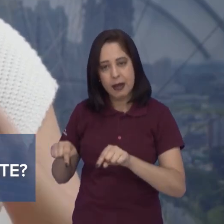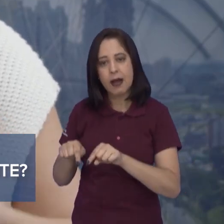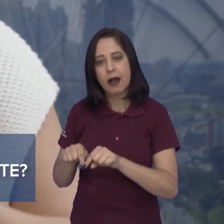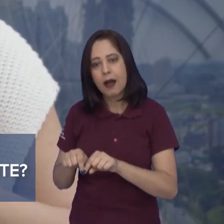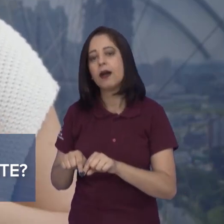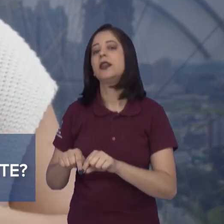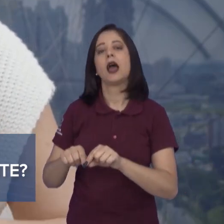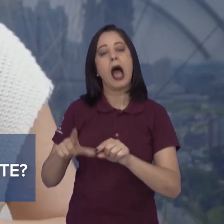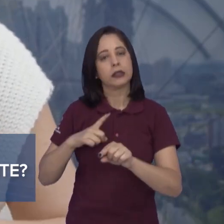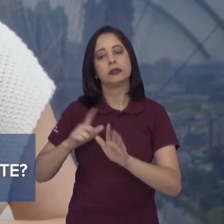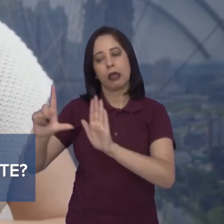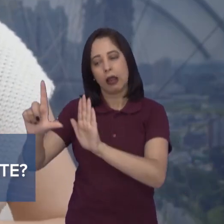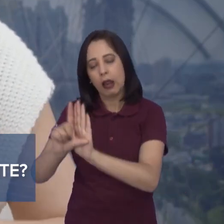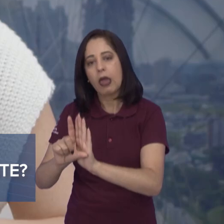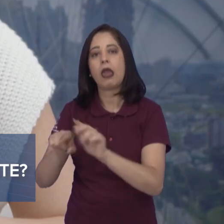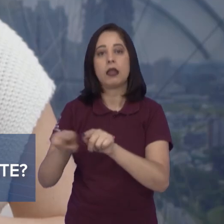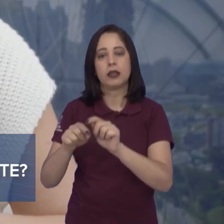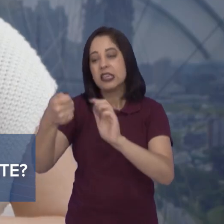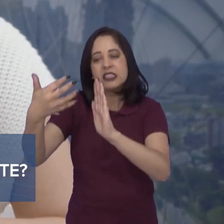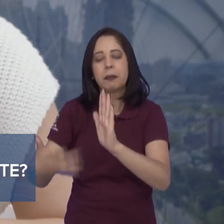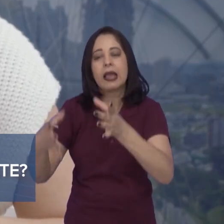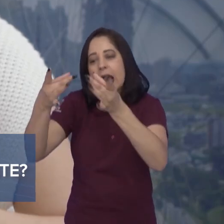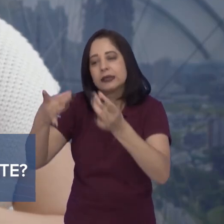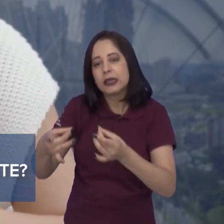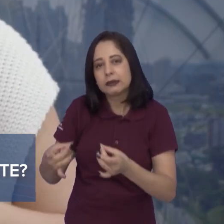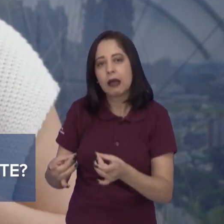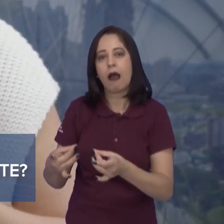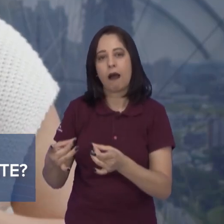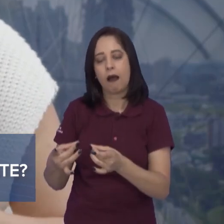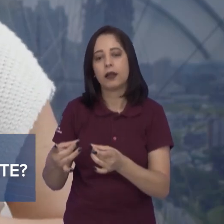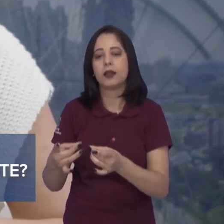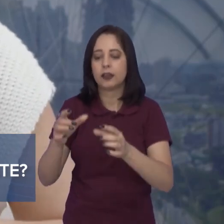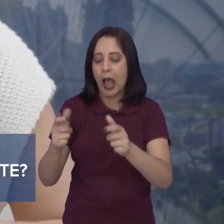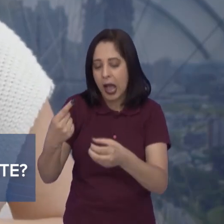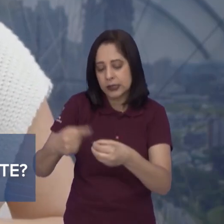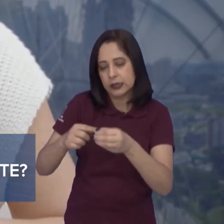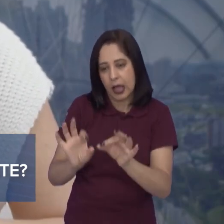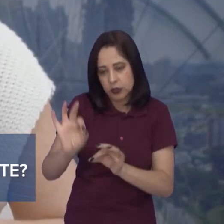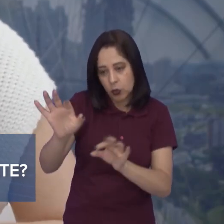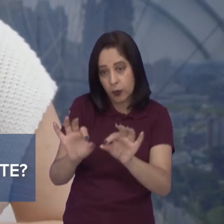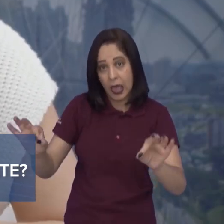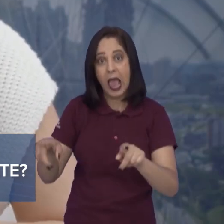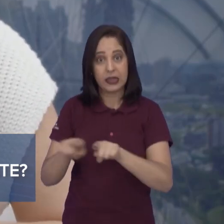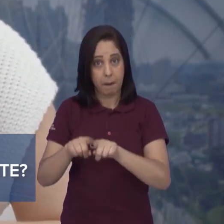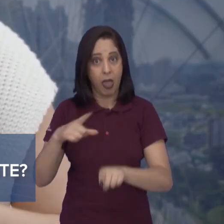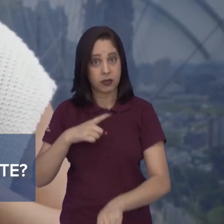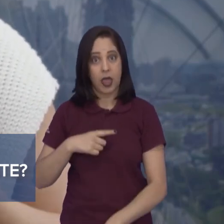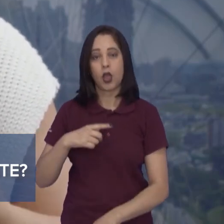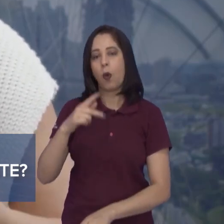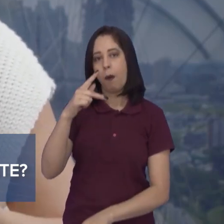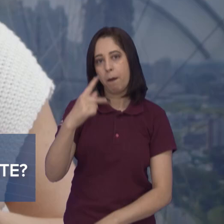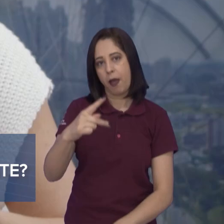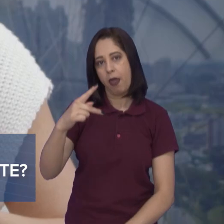das legislações quanto do crescimento urbano. A gente também tem o plano diretor, por exemplo, que é um